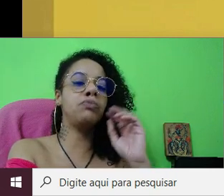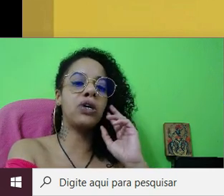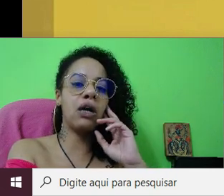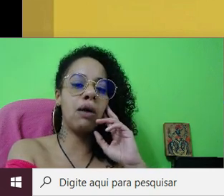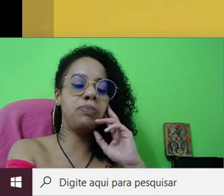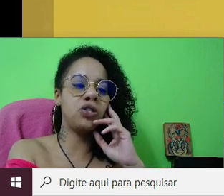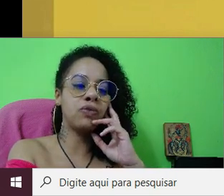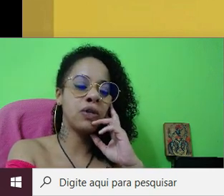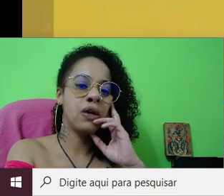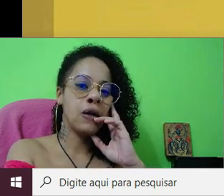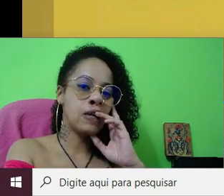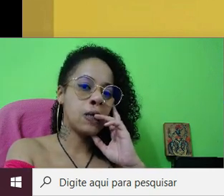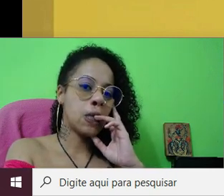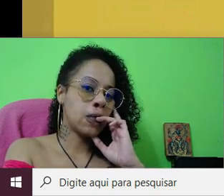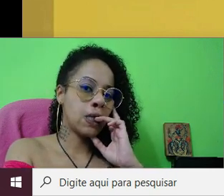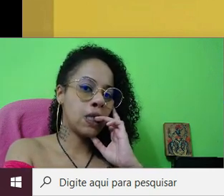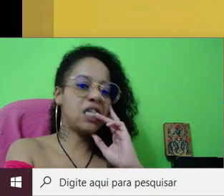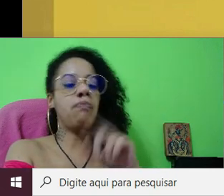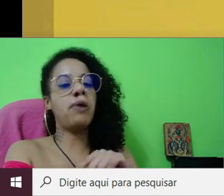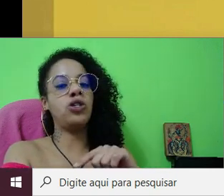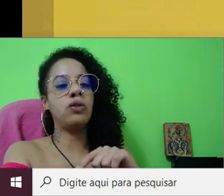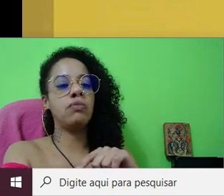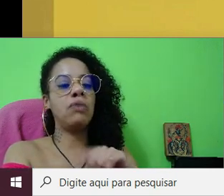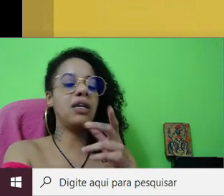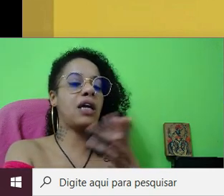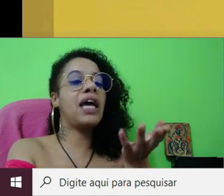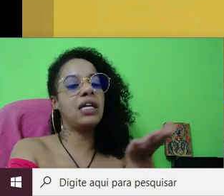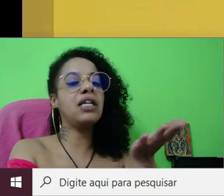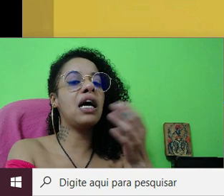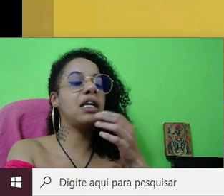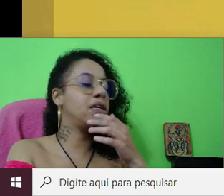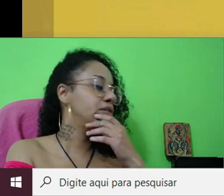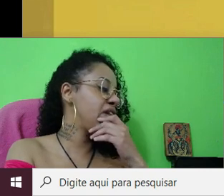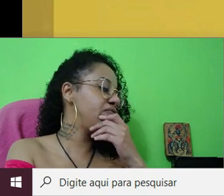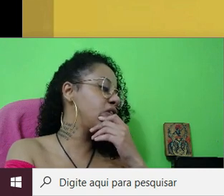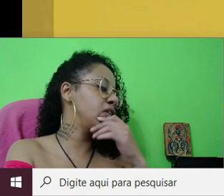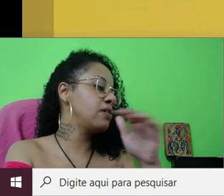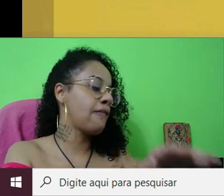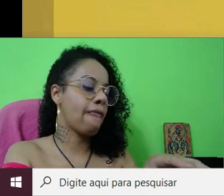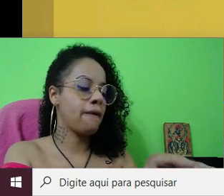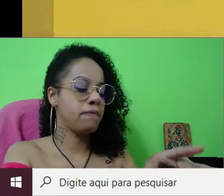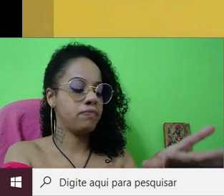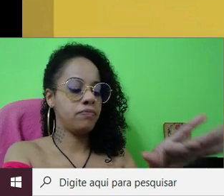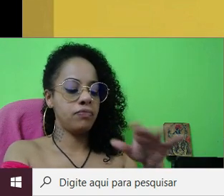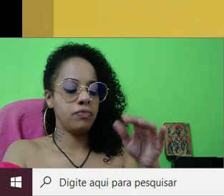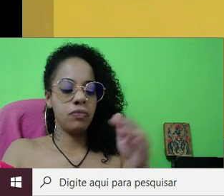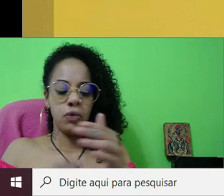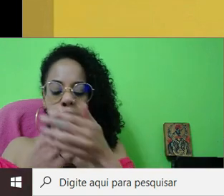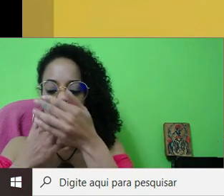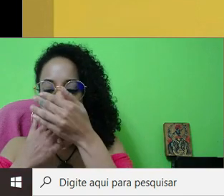nem tu fez aí do meu canal rapidinho Então pode mas aí é que tá né é